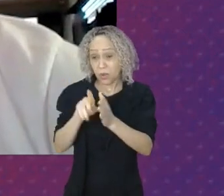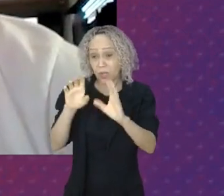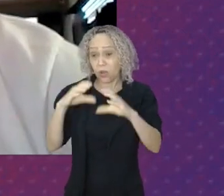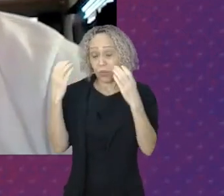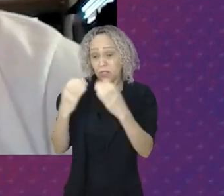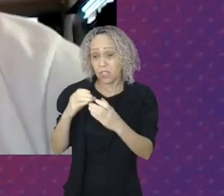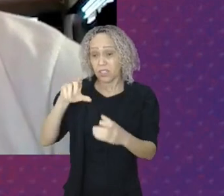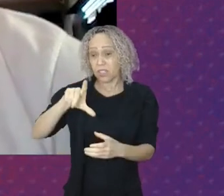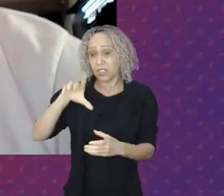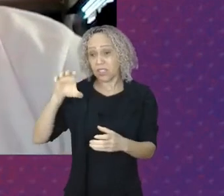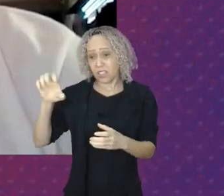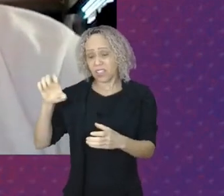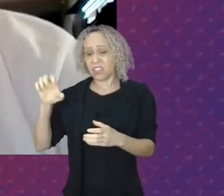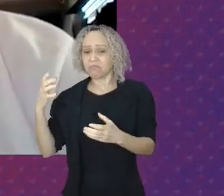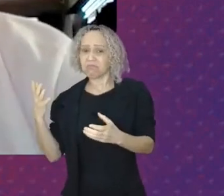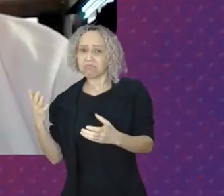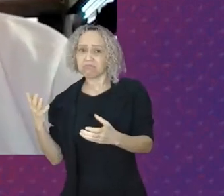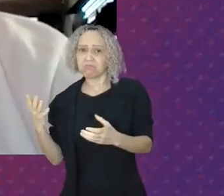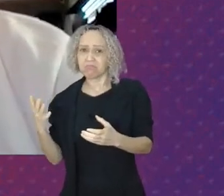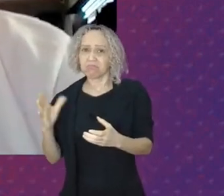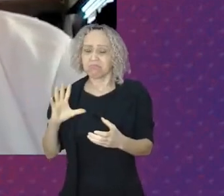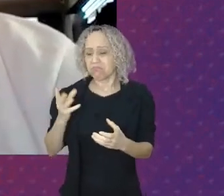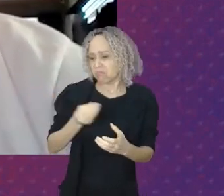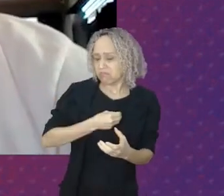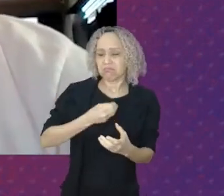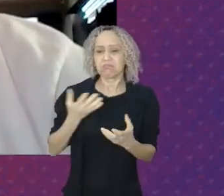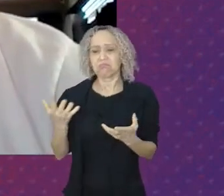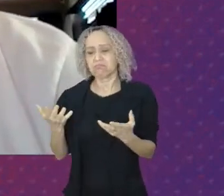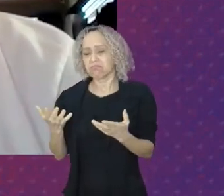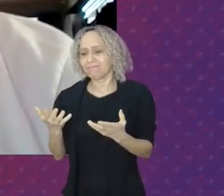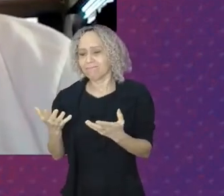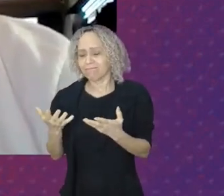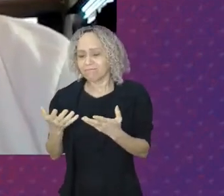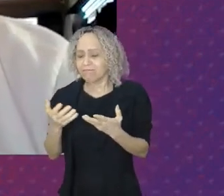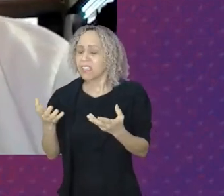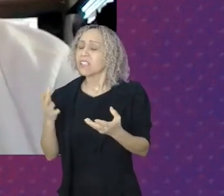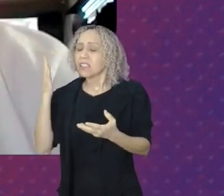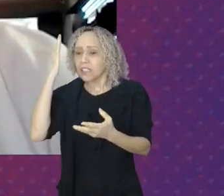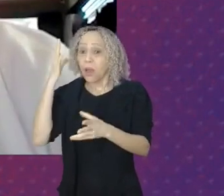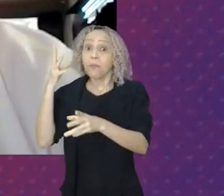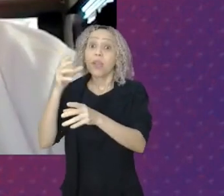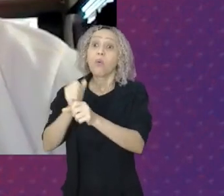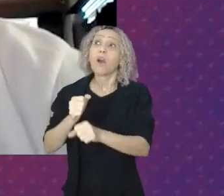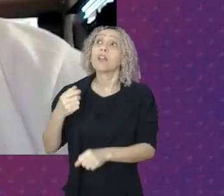mapeamento, esse estudo científico ativista, ele demonstra que